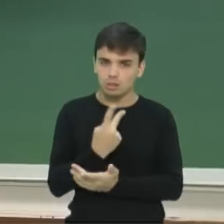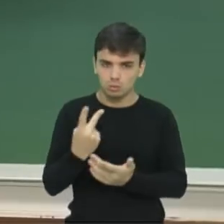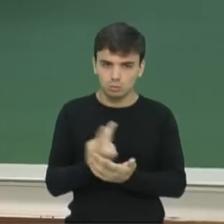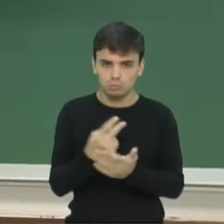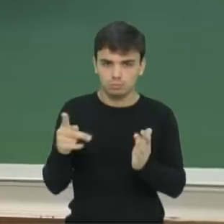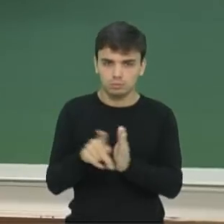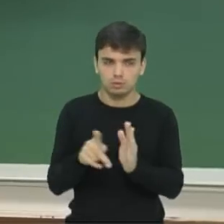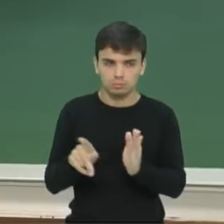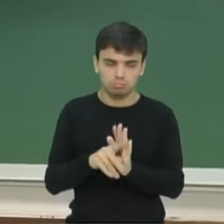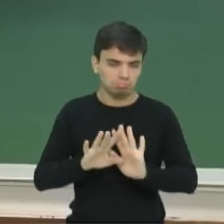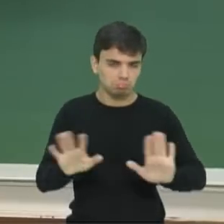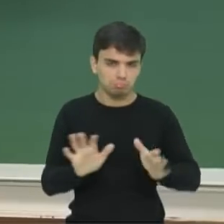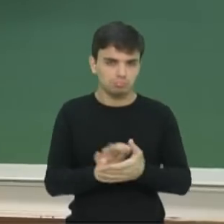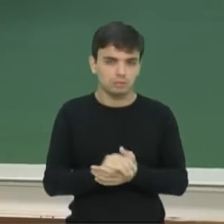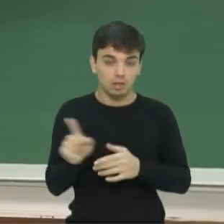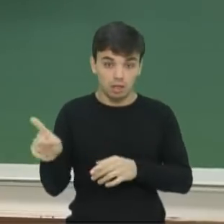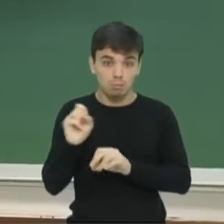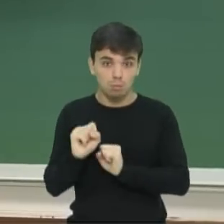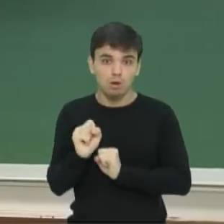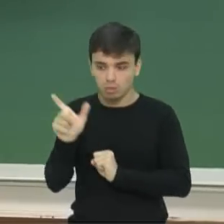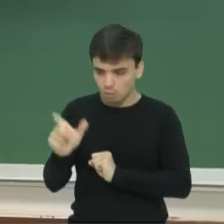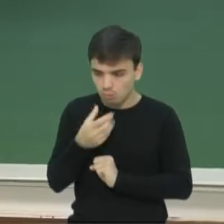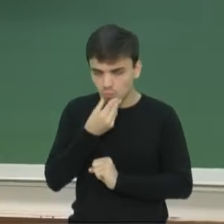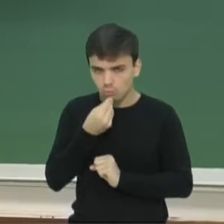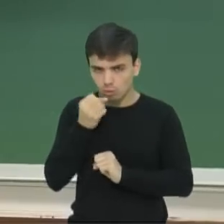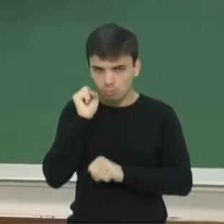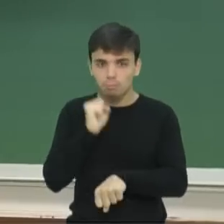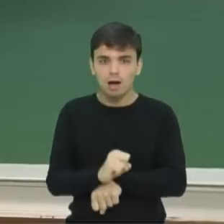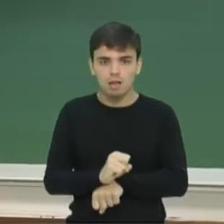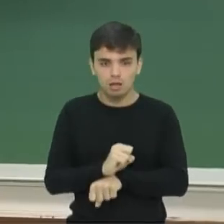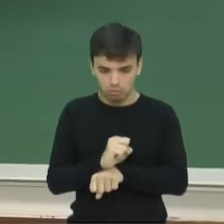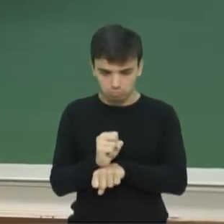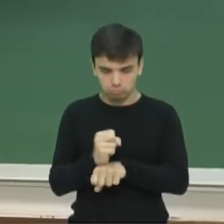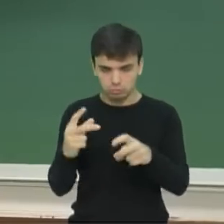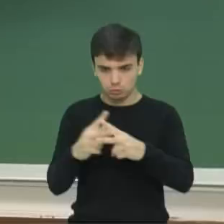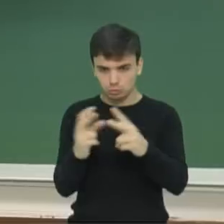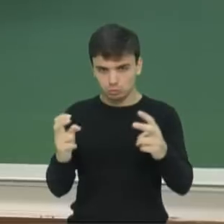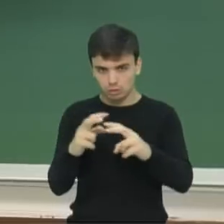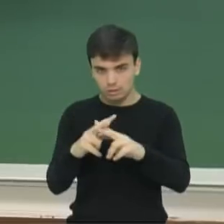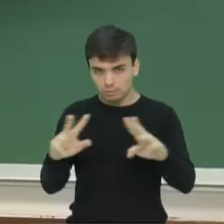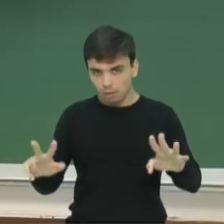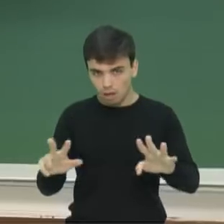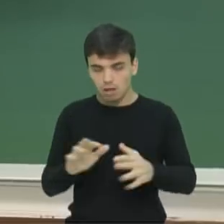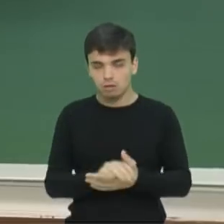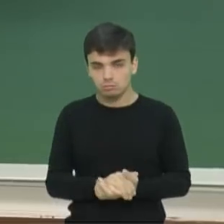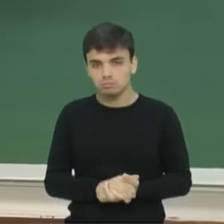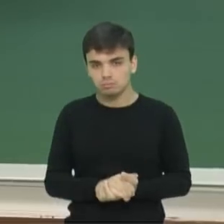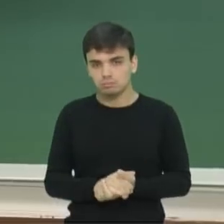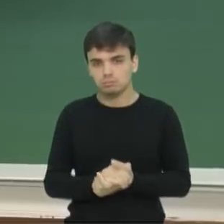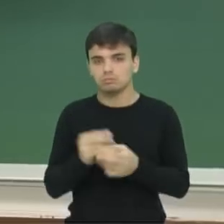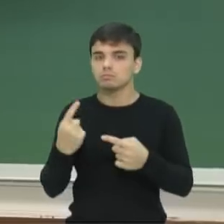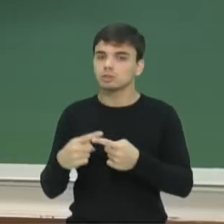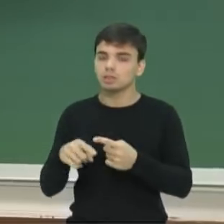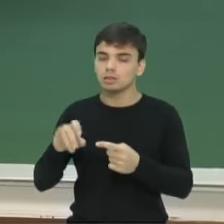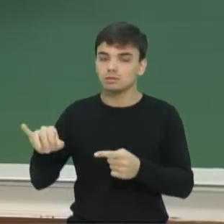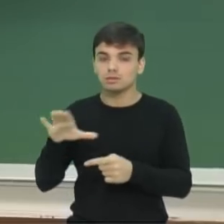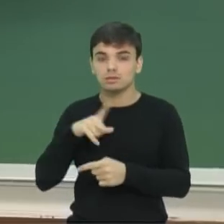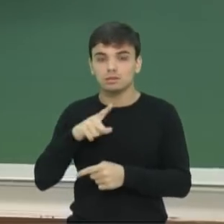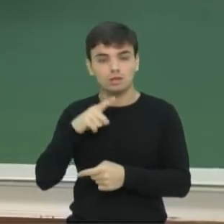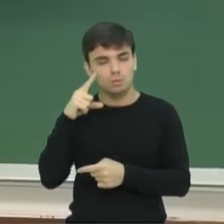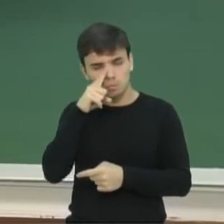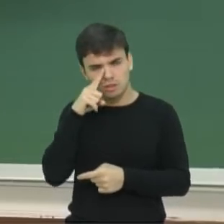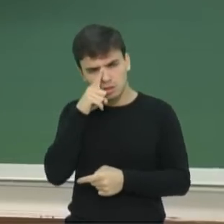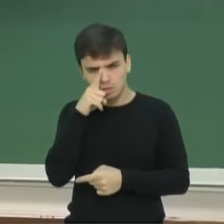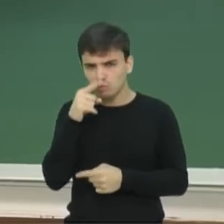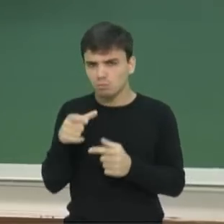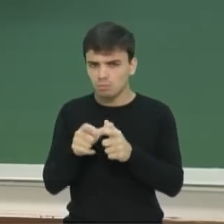da interpretação dele, pode interromper a luta, porque às vezes o golpe pode levar a um perigo maior ao adversário,